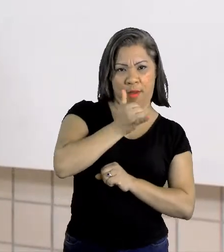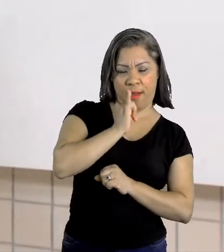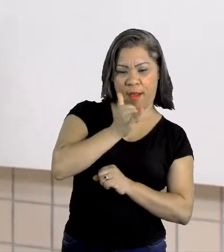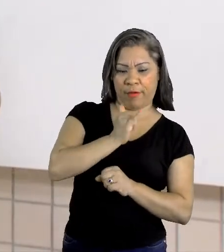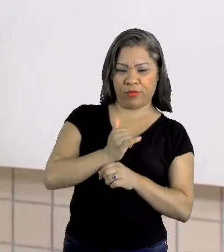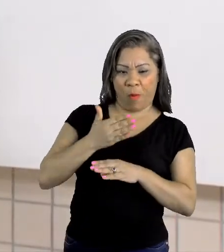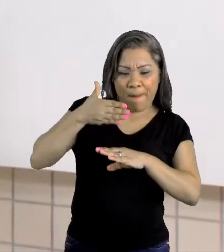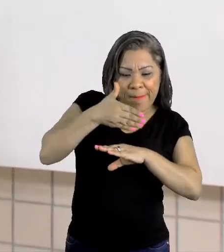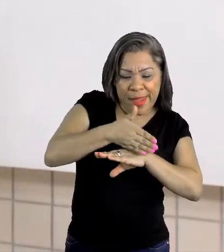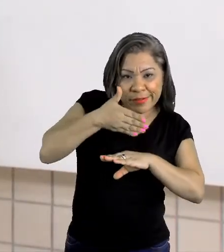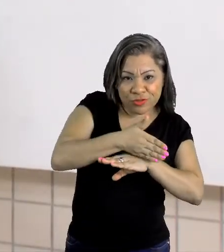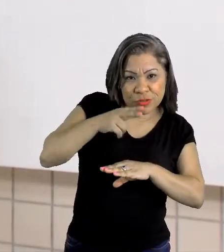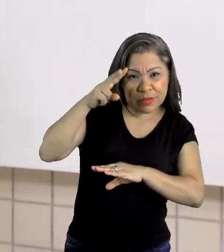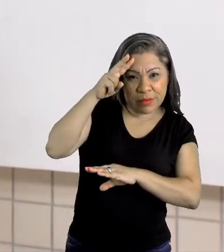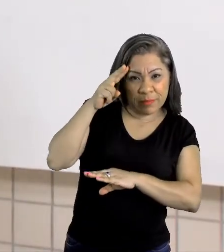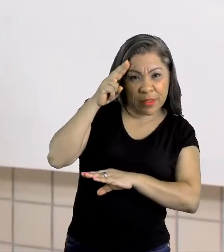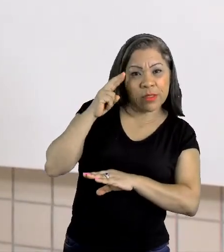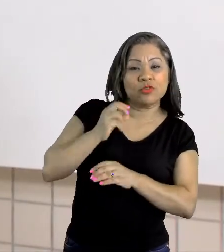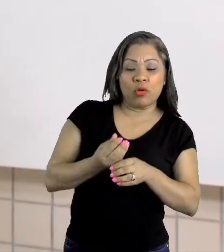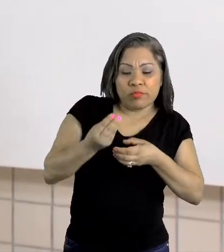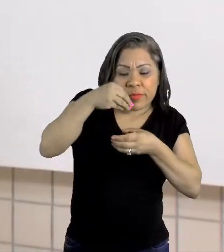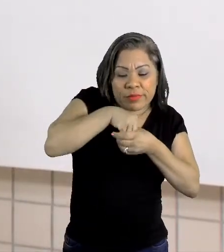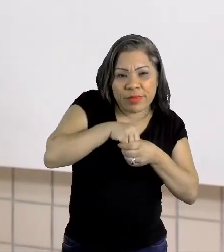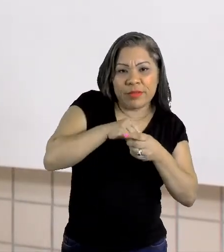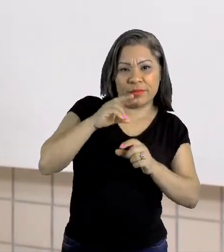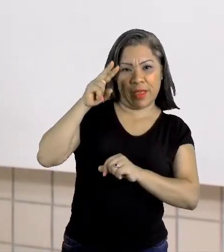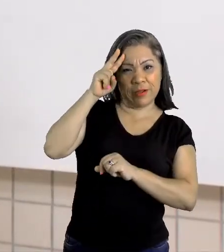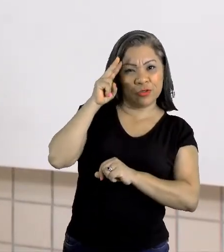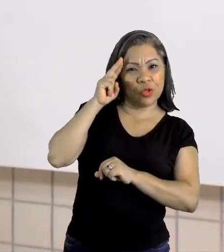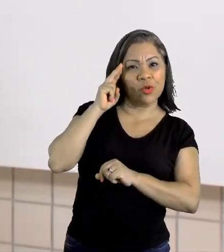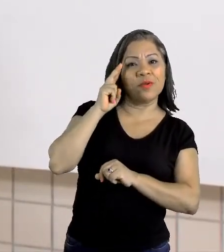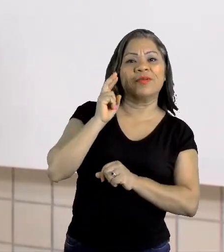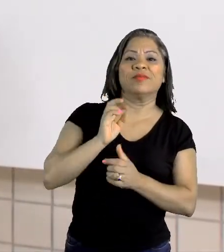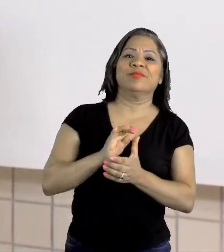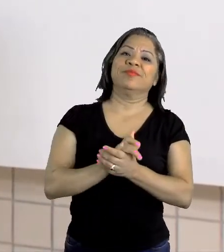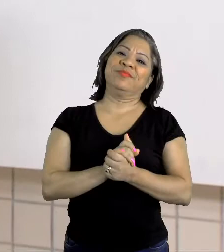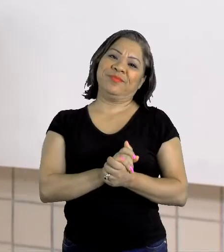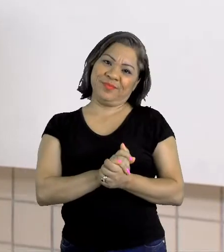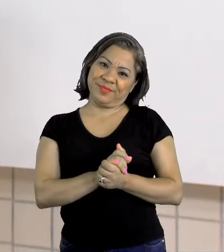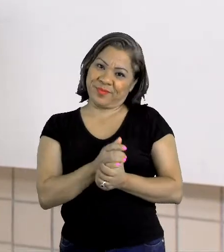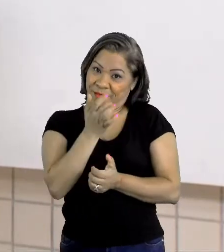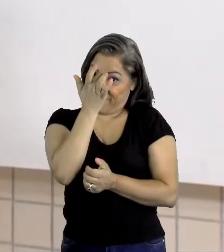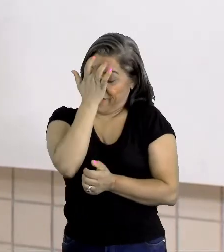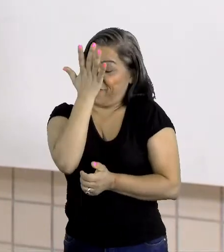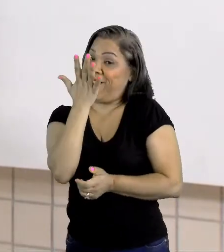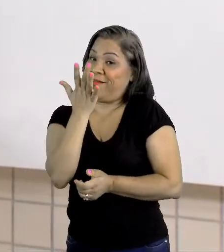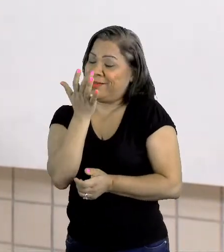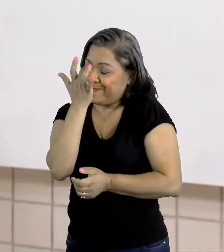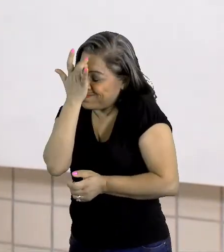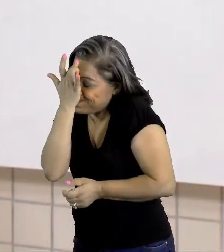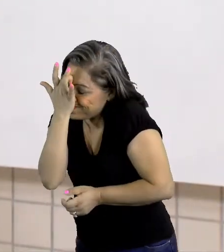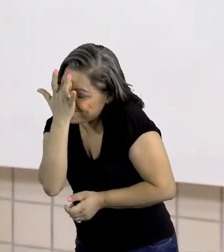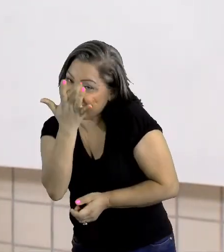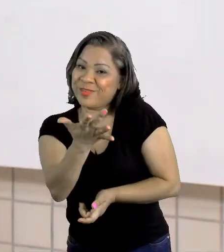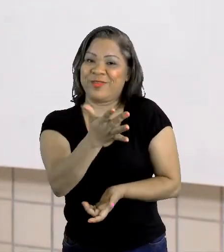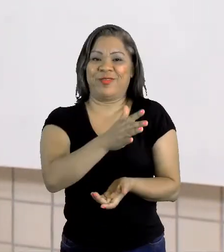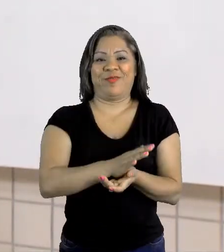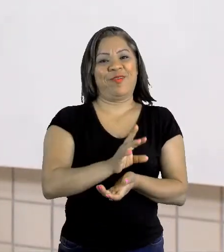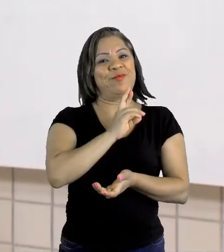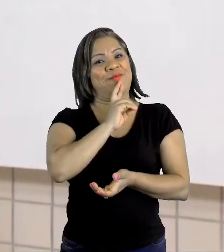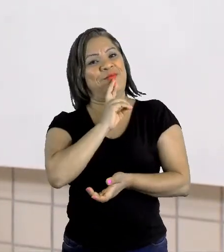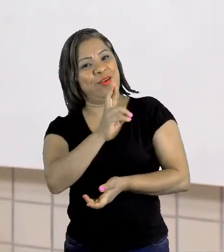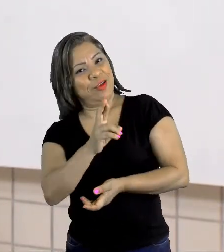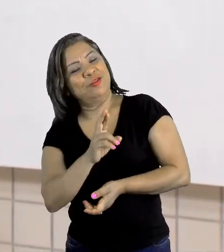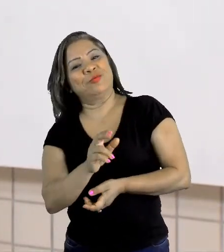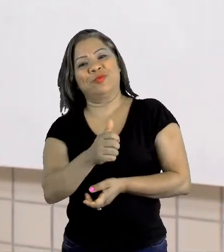história, ele é um dos personagens da história? Tá fácil, muito fácil de responder a número